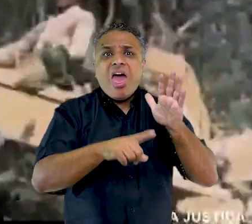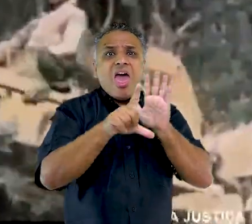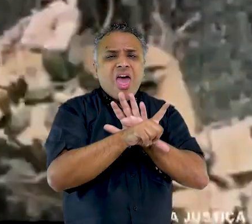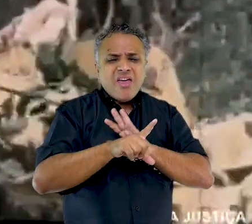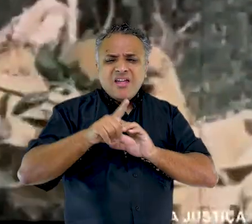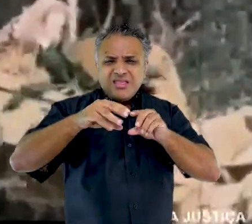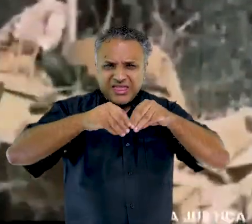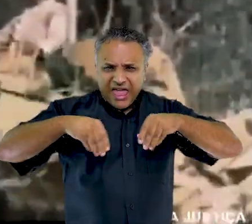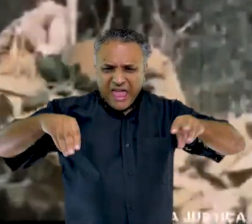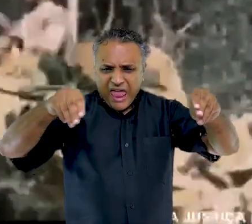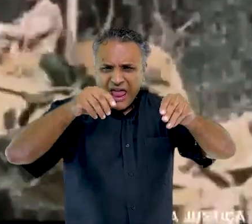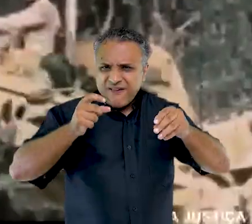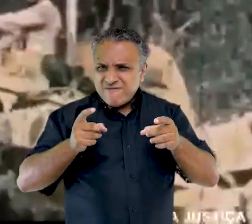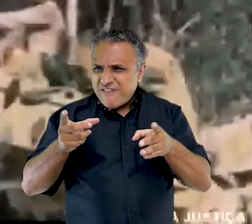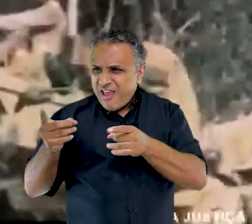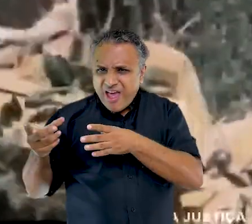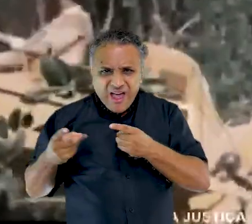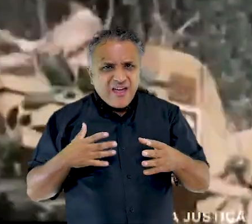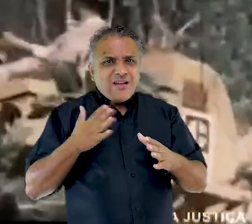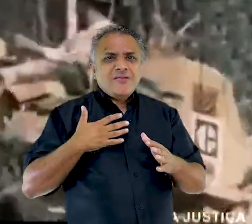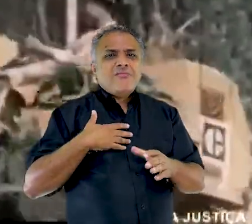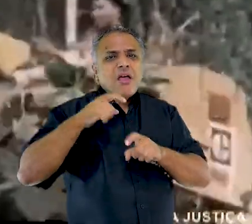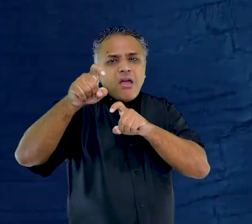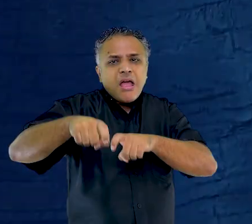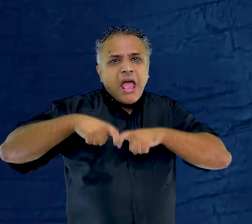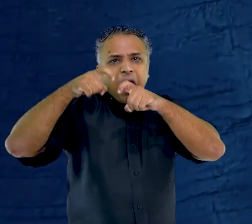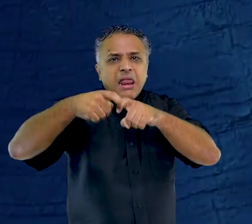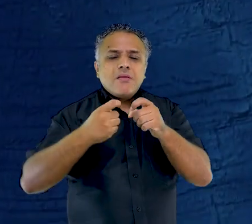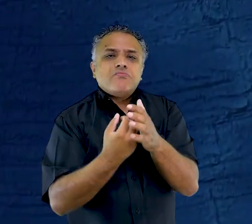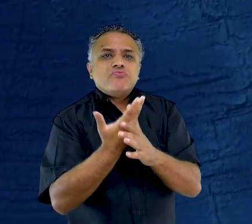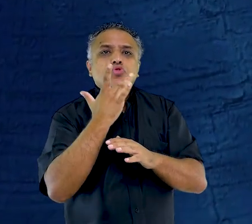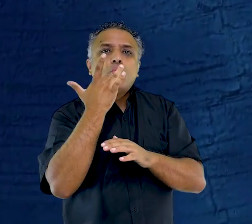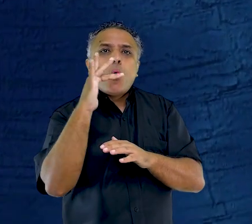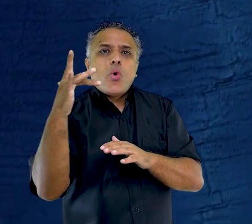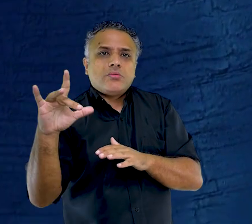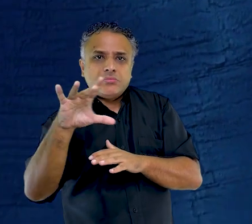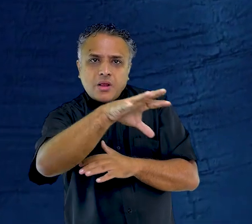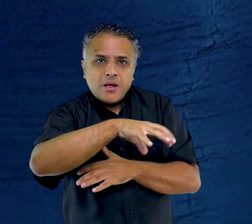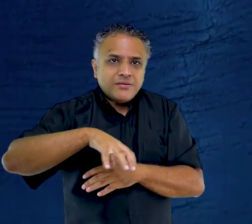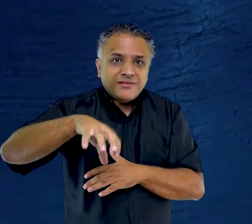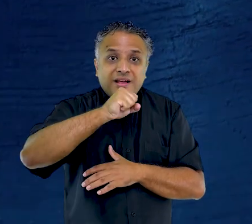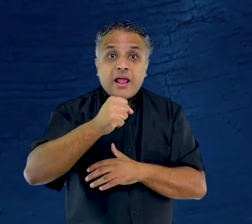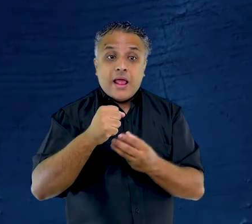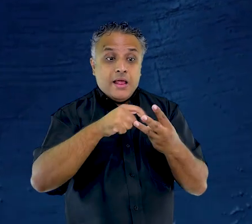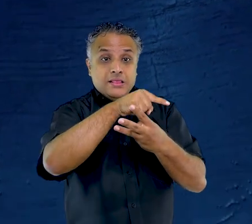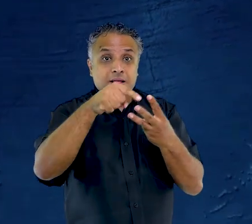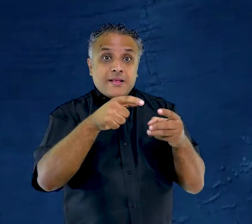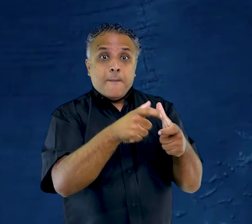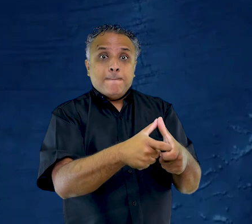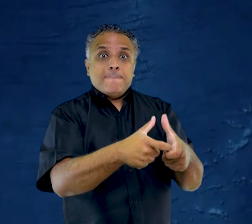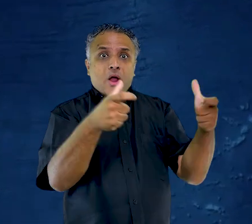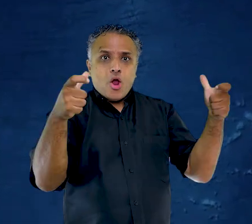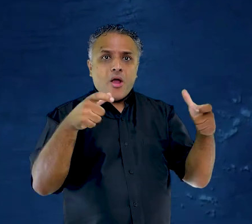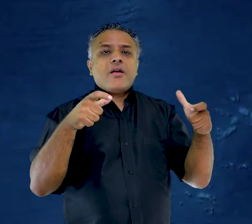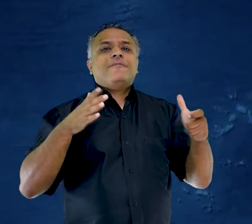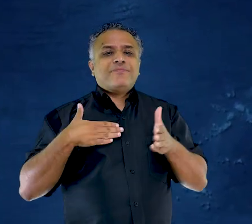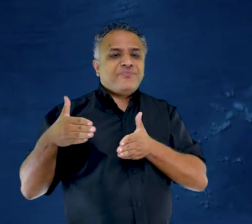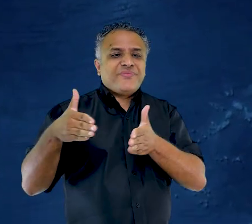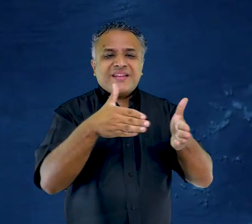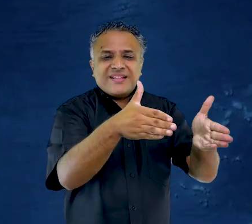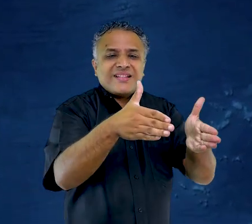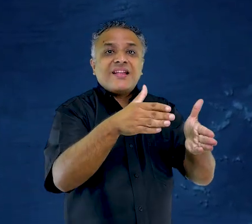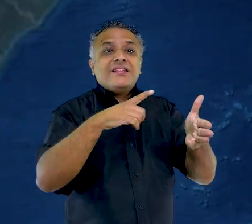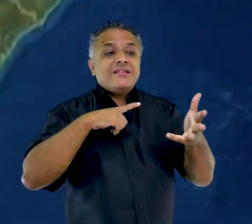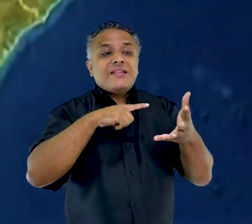de terras e o garimpo na Amazônia Legal. Considerada a terceira maior do país, a Transamazônica corta